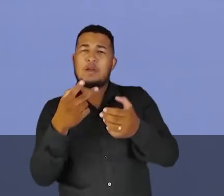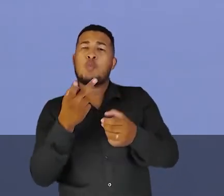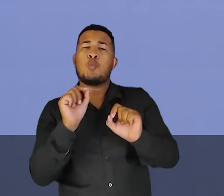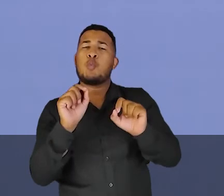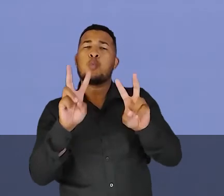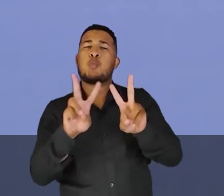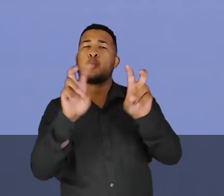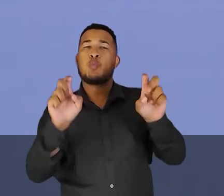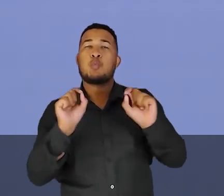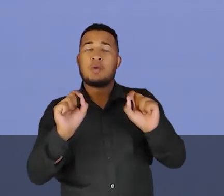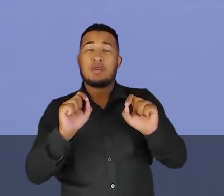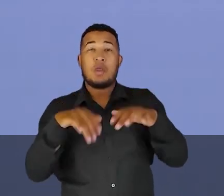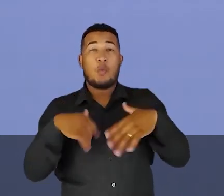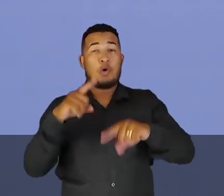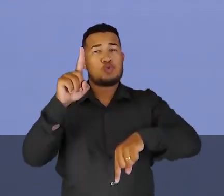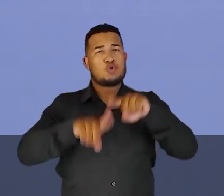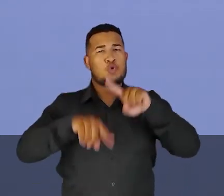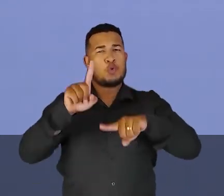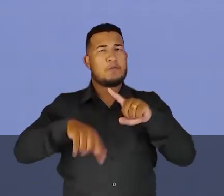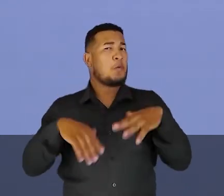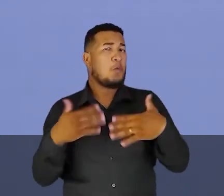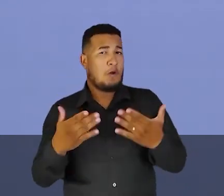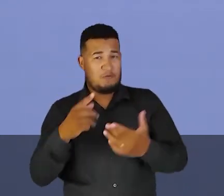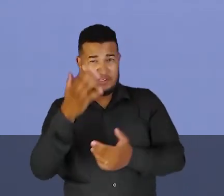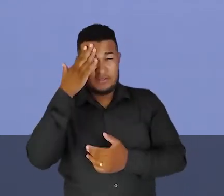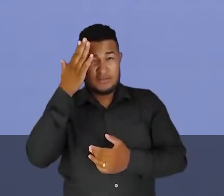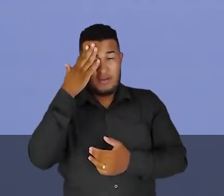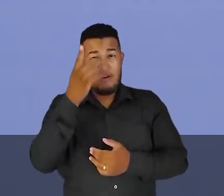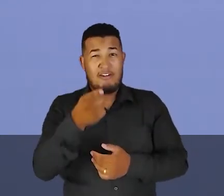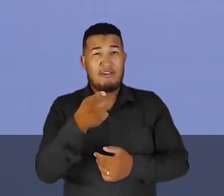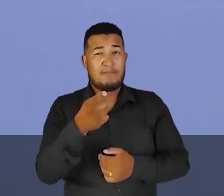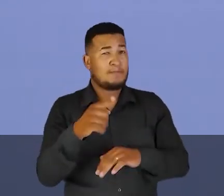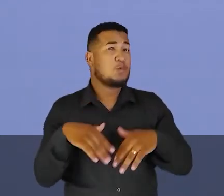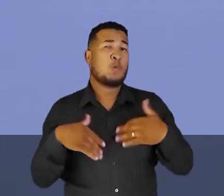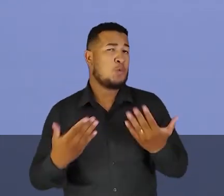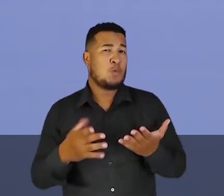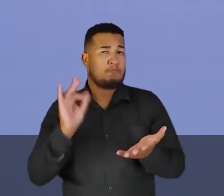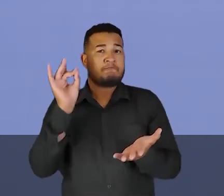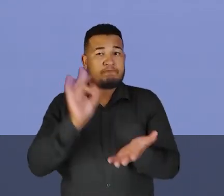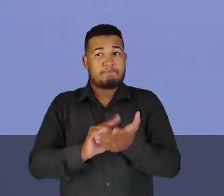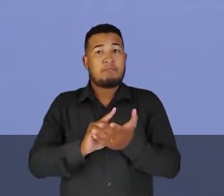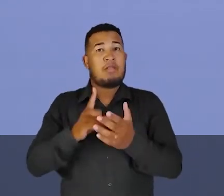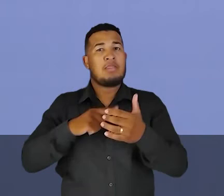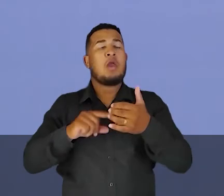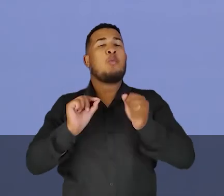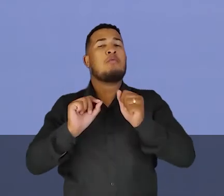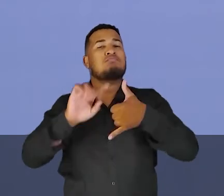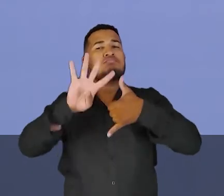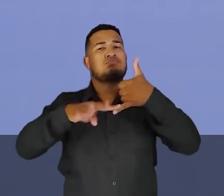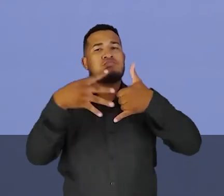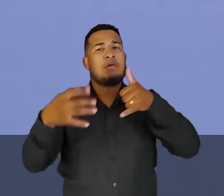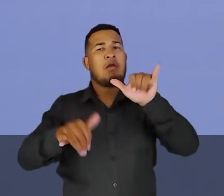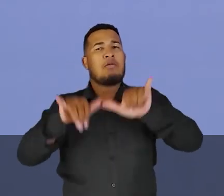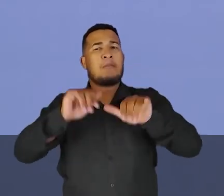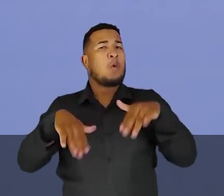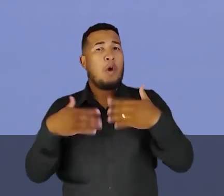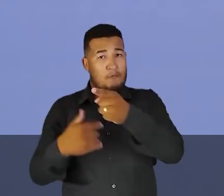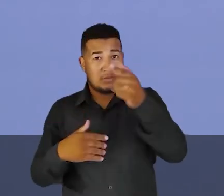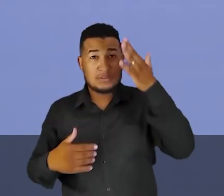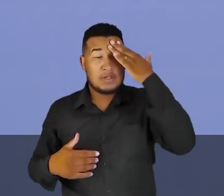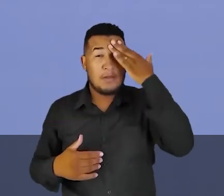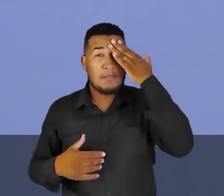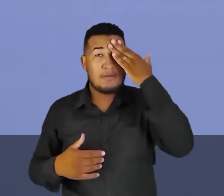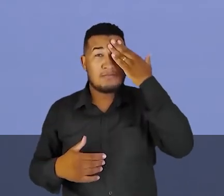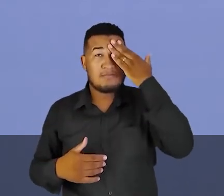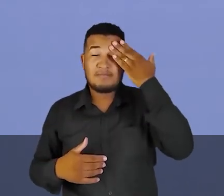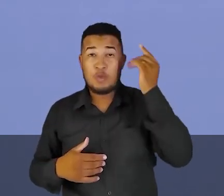quem? De qual substância química? Será que você tem ideia de quem é a substância química que está se referindo aí? Alguém tem ideia? Quem é